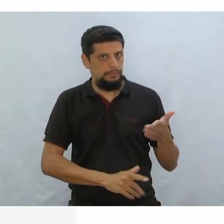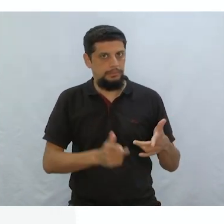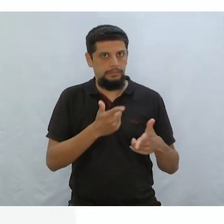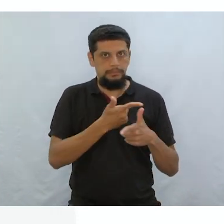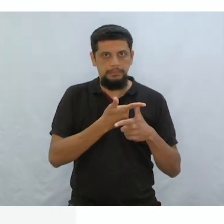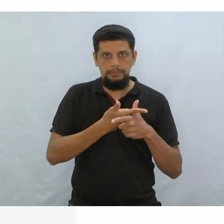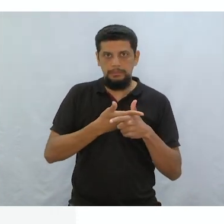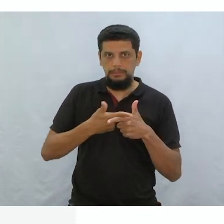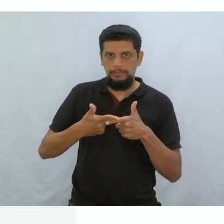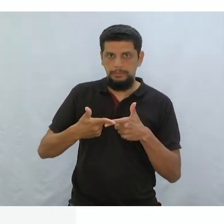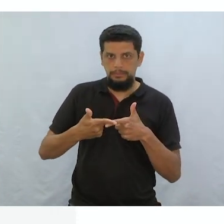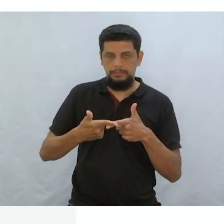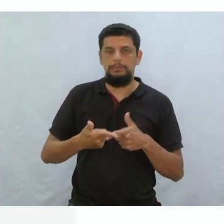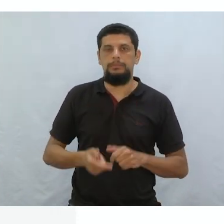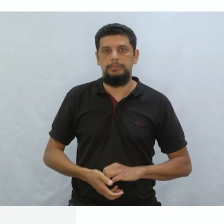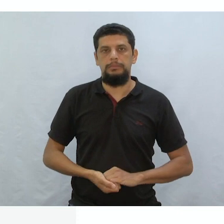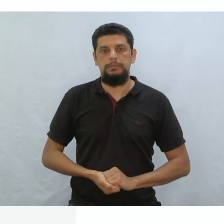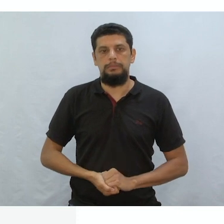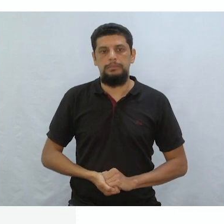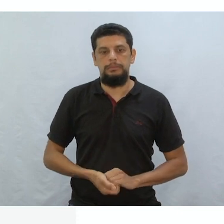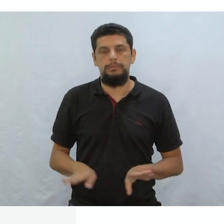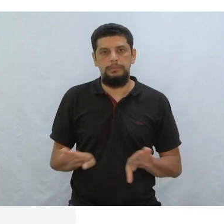que nós aprendemos anteriormente.